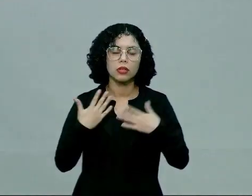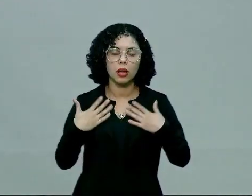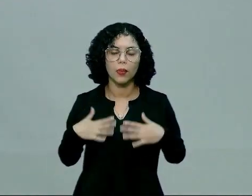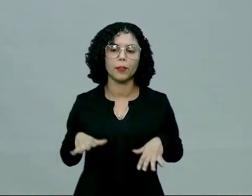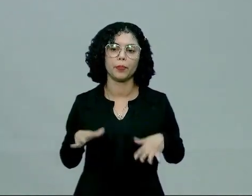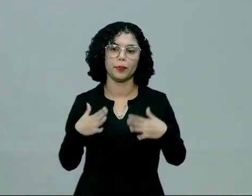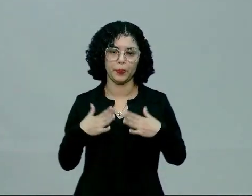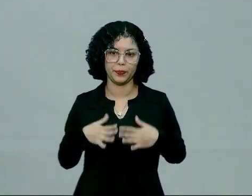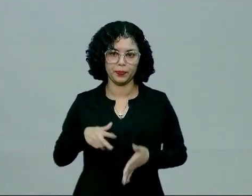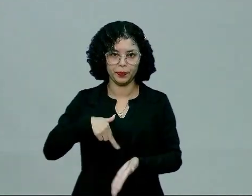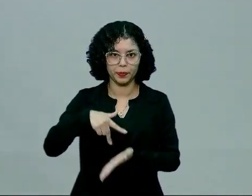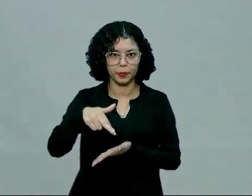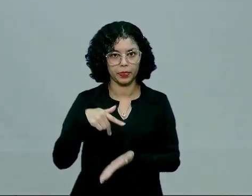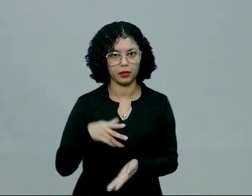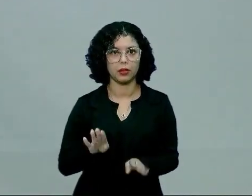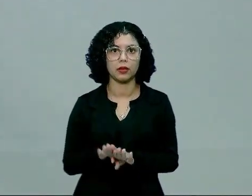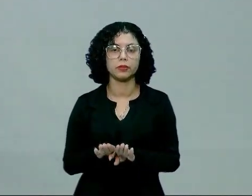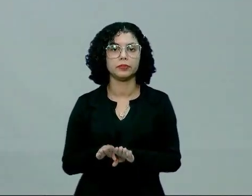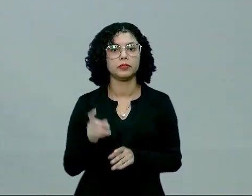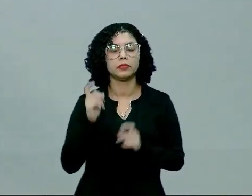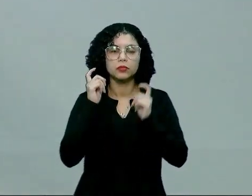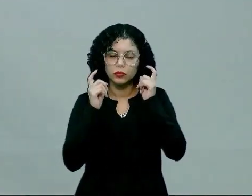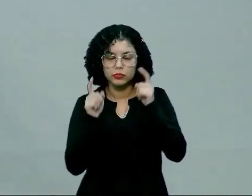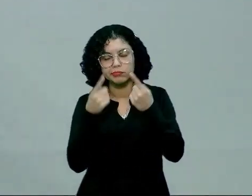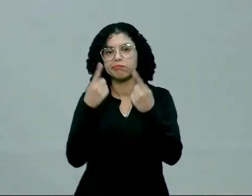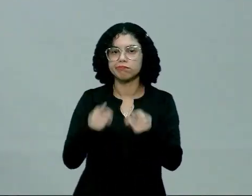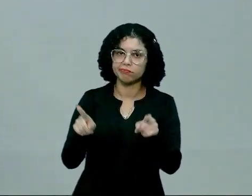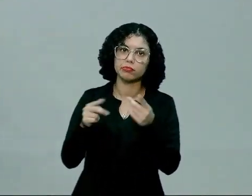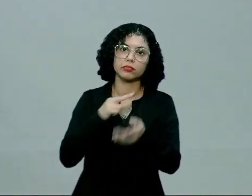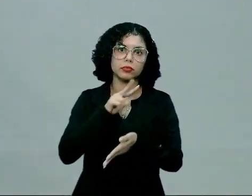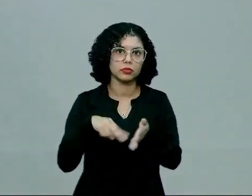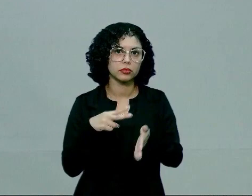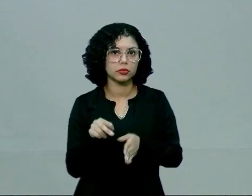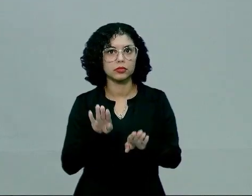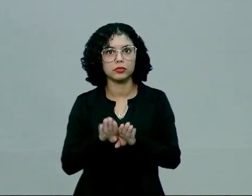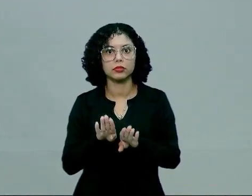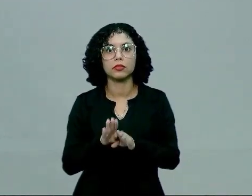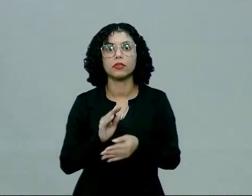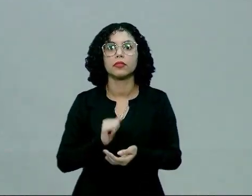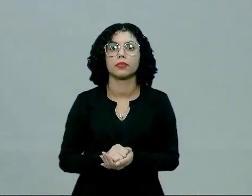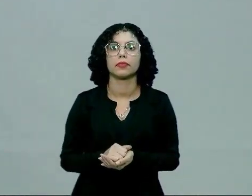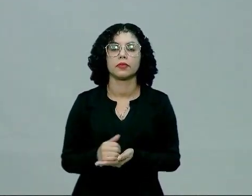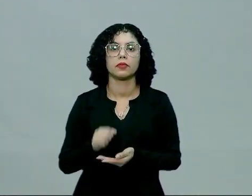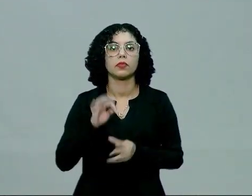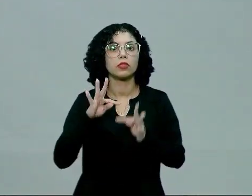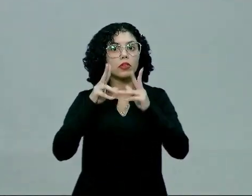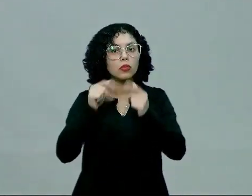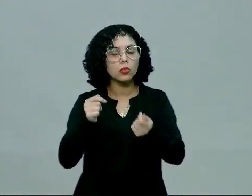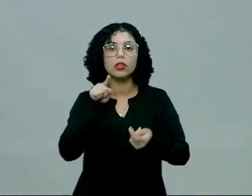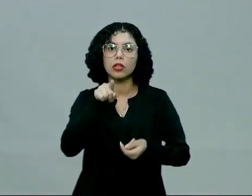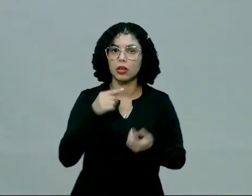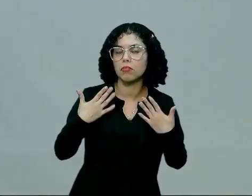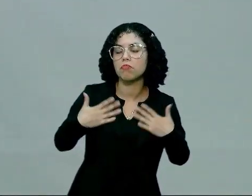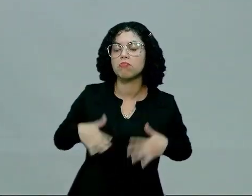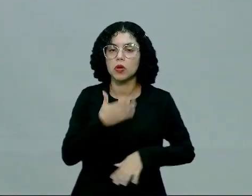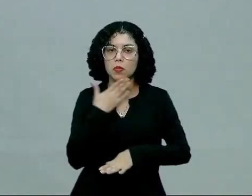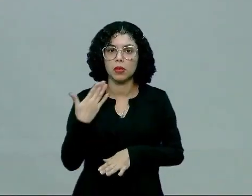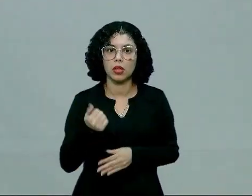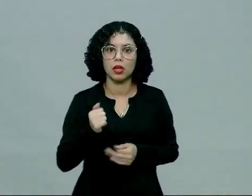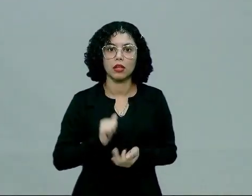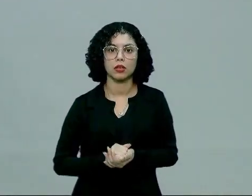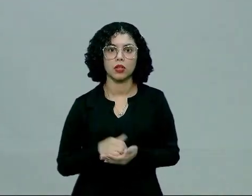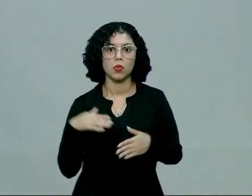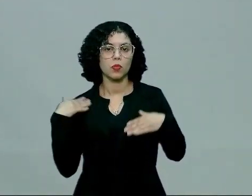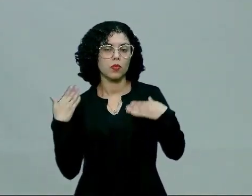tranquilo uma caminhada escutar uma música dançar um Tic toquezinho aquilo que lhe Relaxa lembra aquele momento de